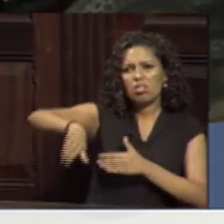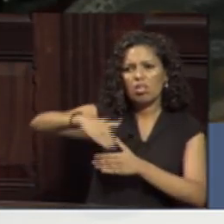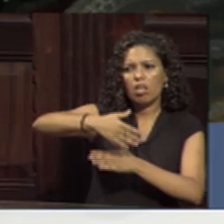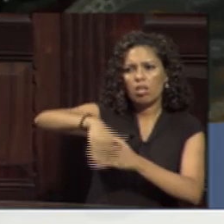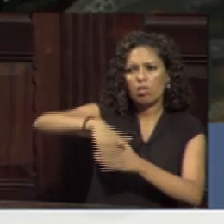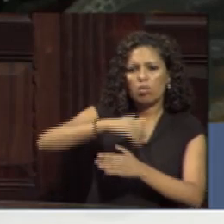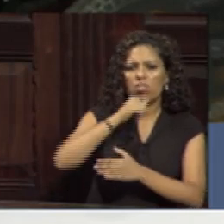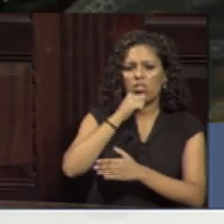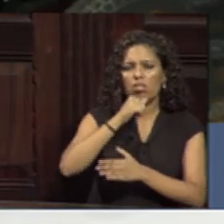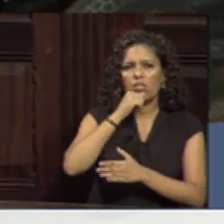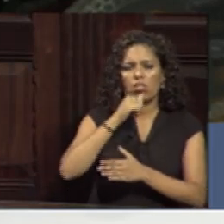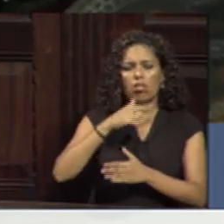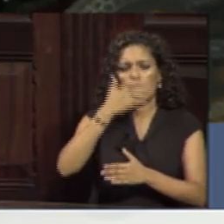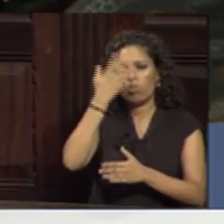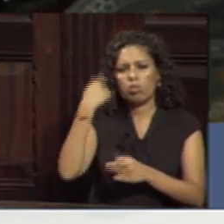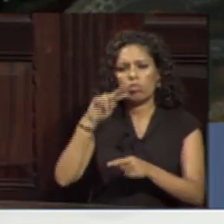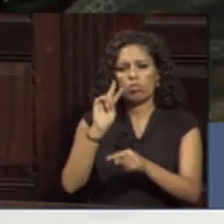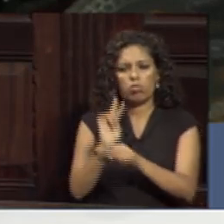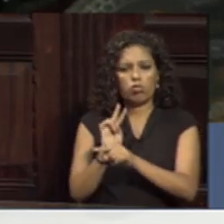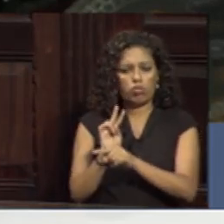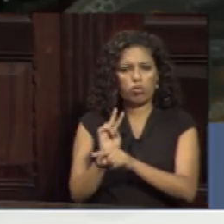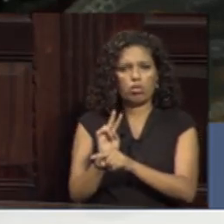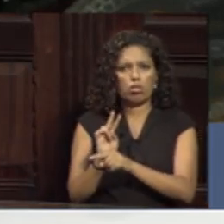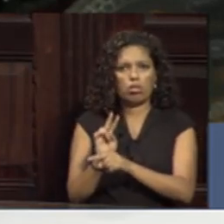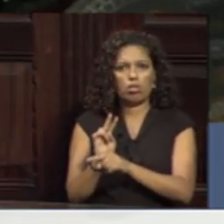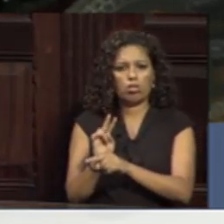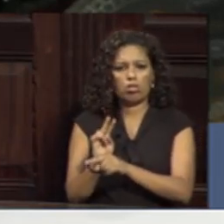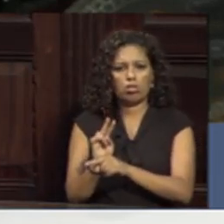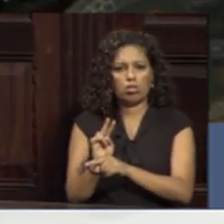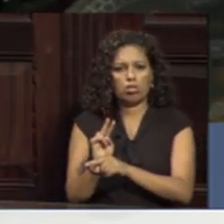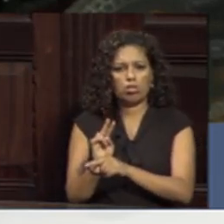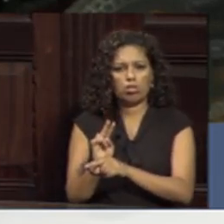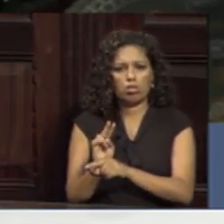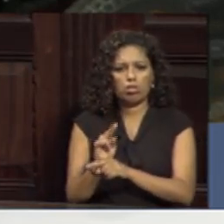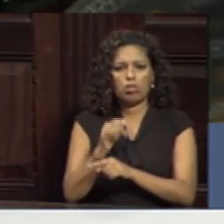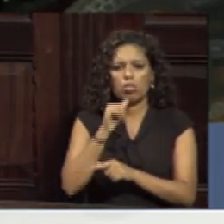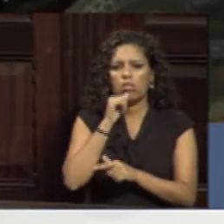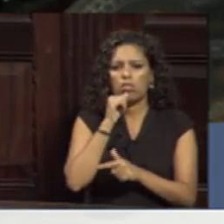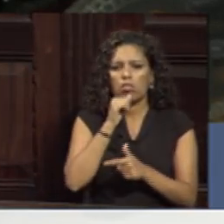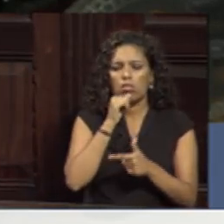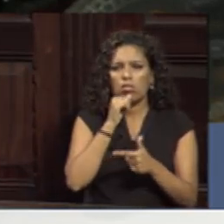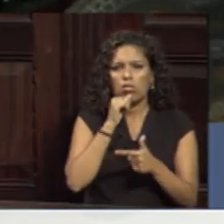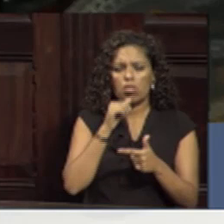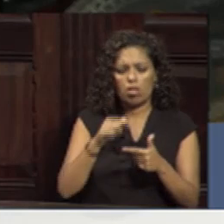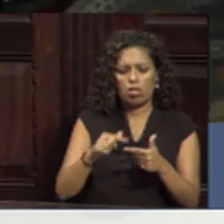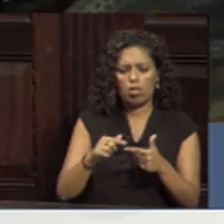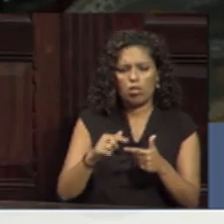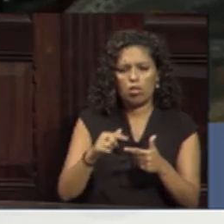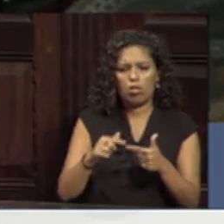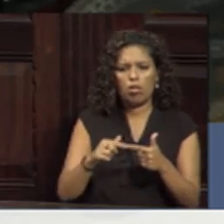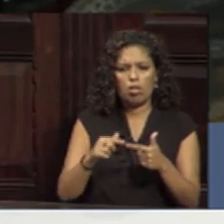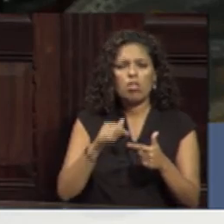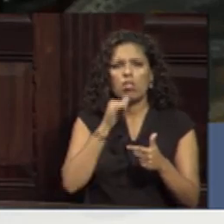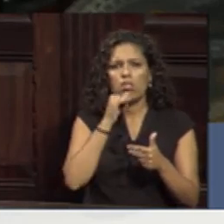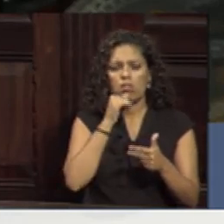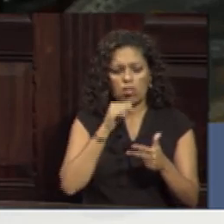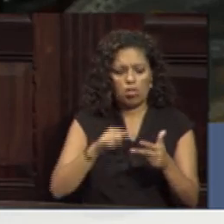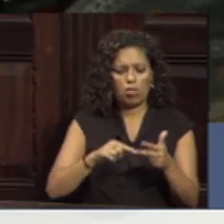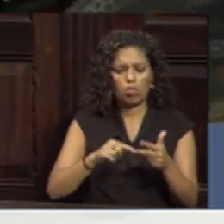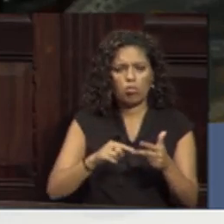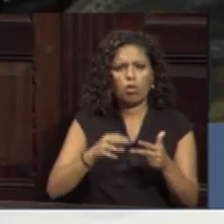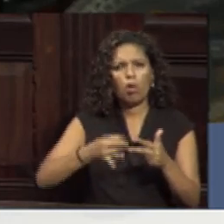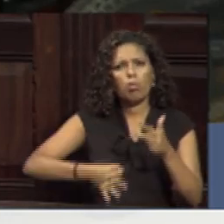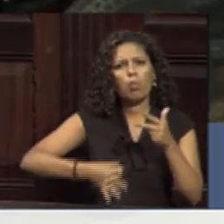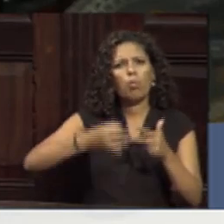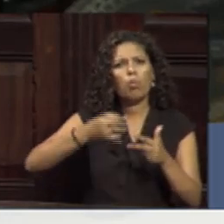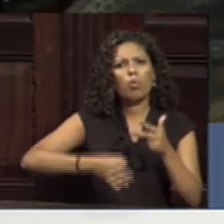Se você vai aqui no Tribunal de Justiça, aqueles juízes todos têm segurança, a guarda lá é armada, não